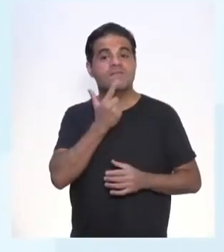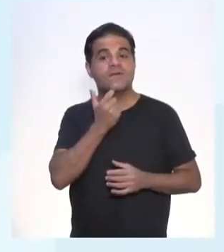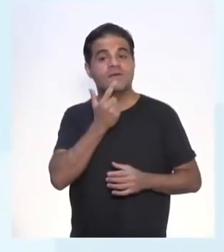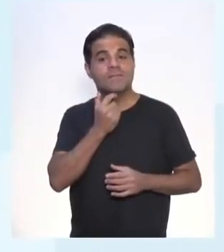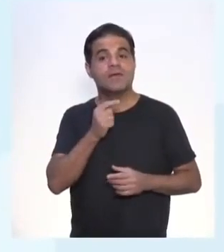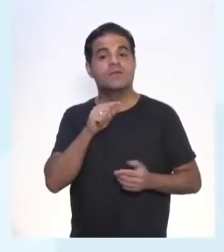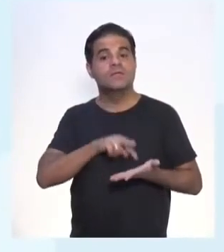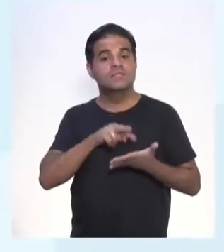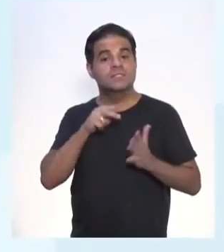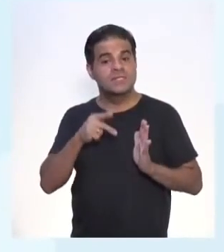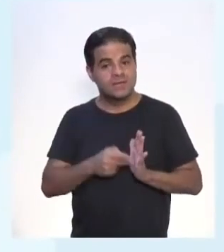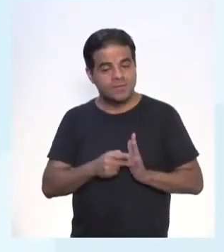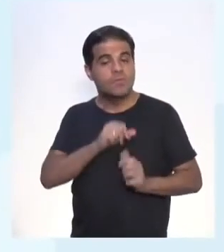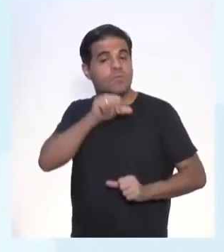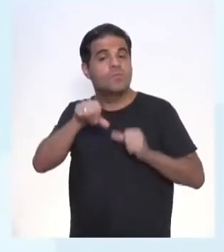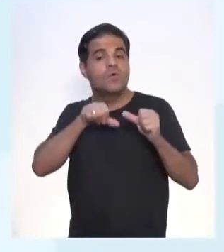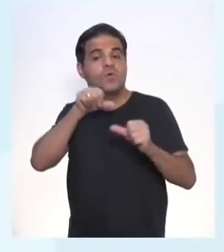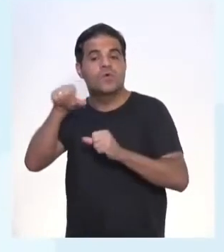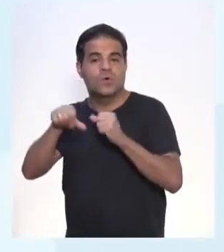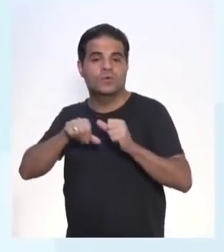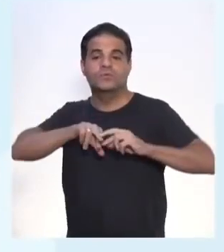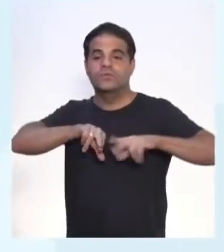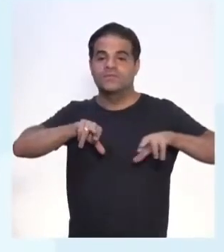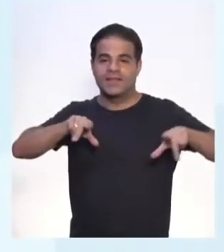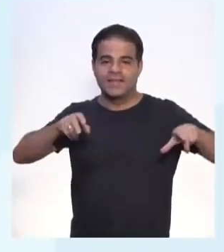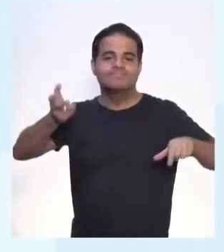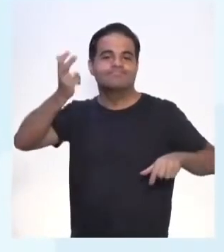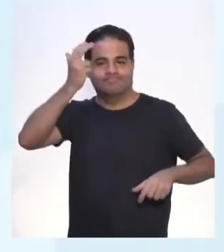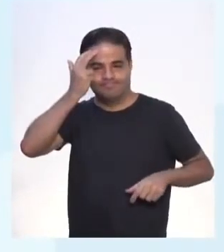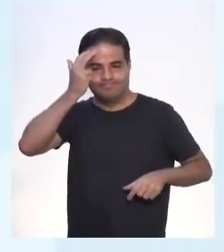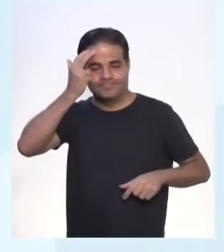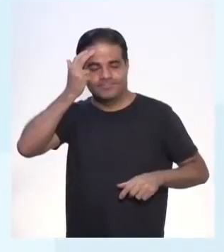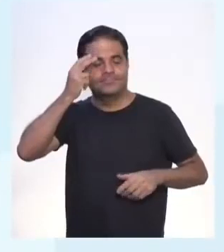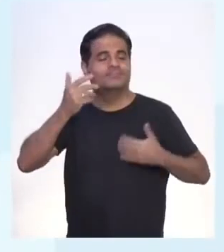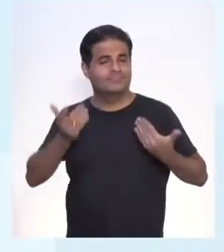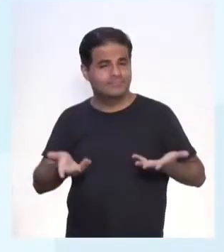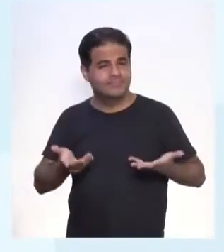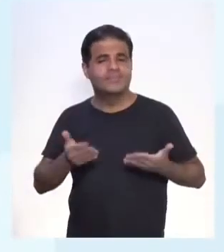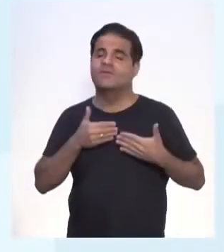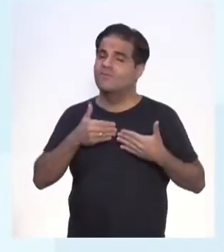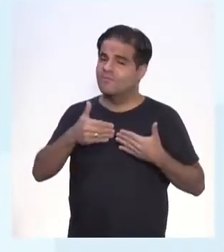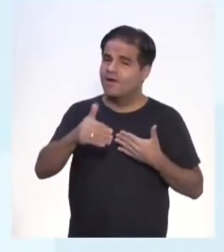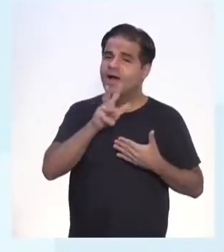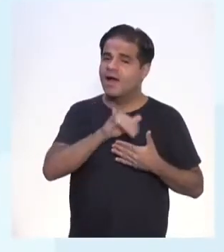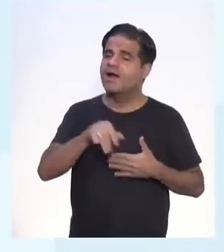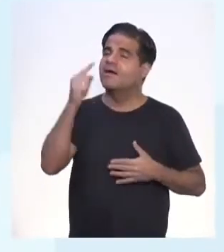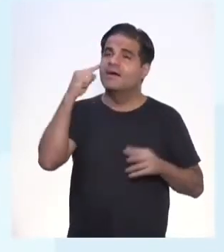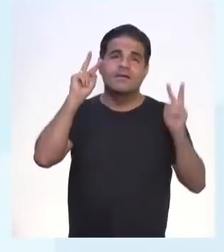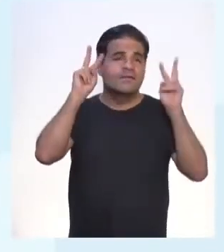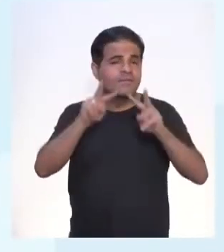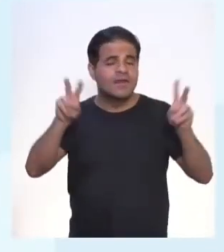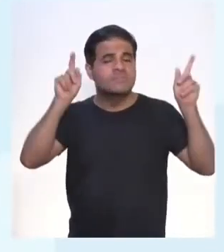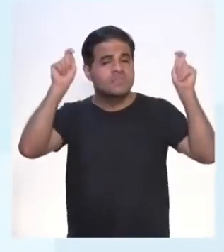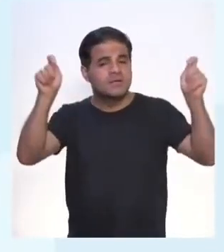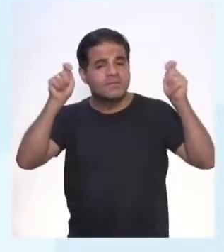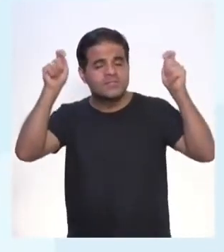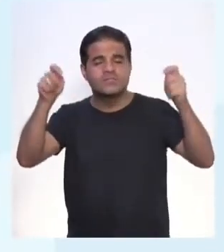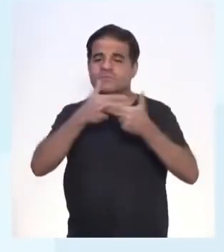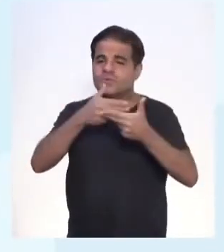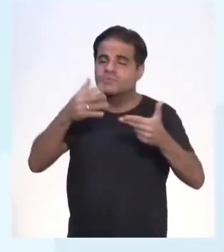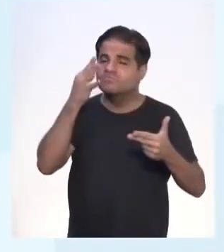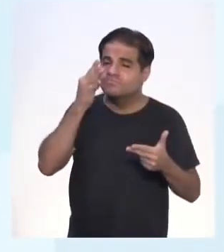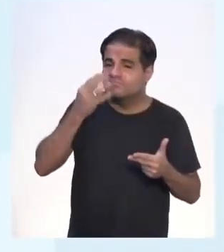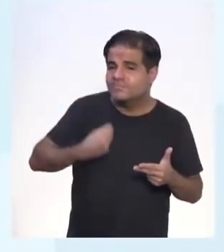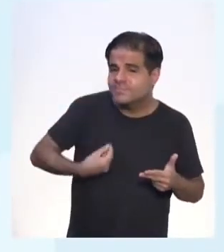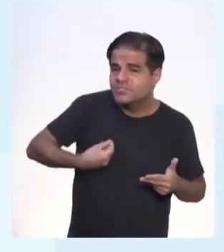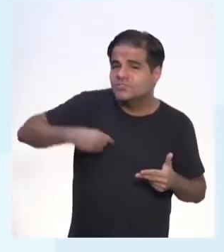significado simbólico muda em diferentes culturas. Né? Então, a gente vai ver que todas as nossas manifestações que estão presentes no